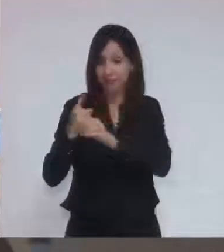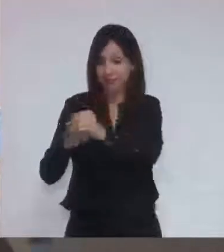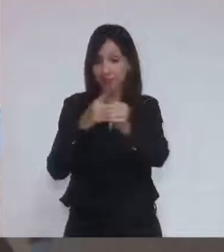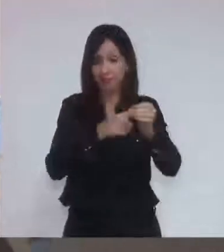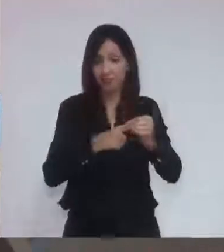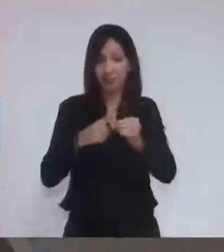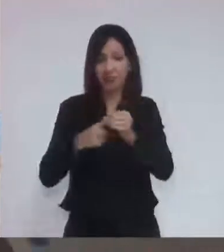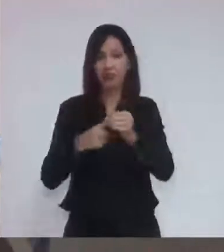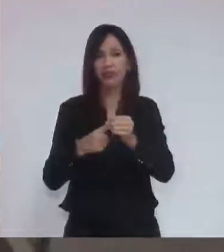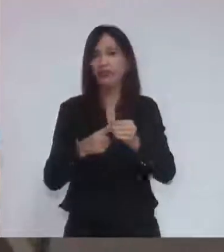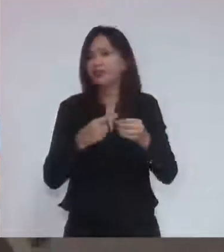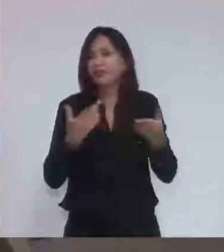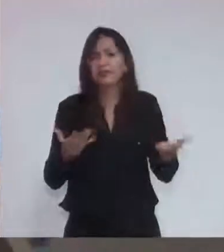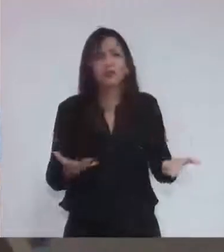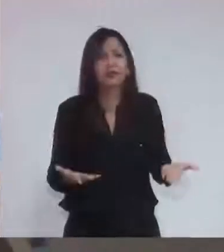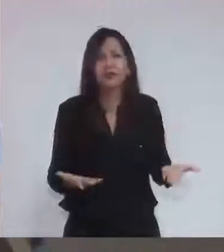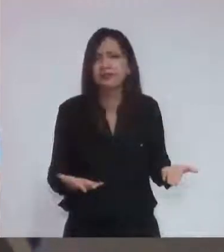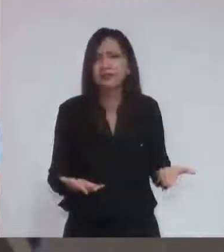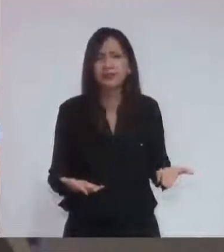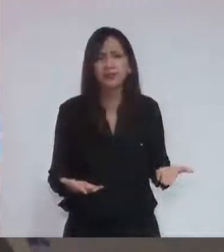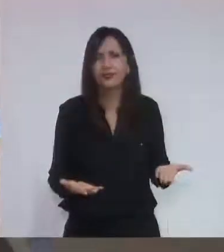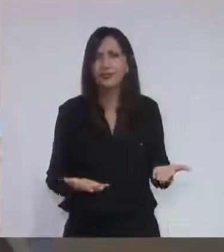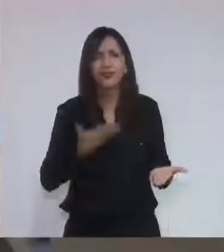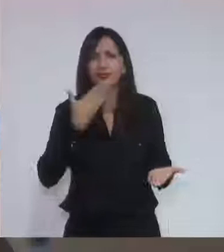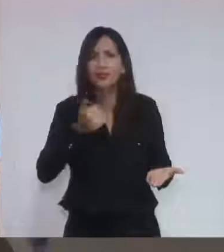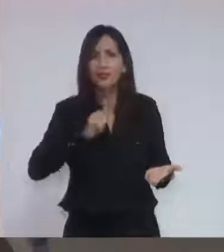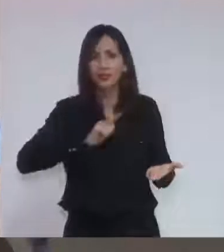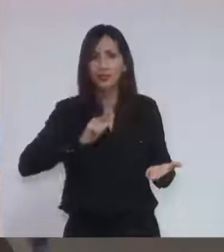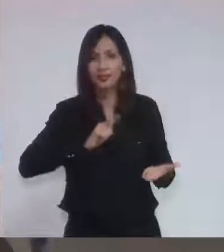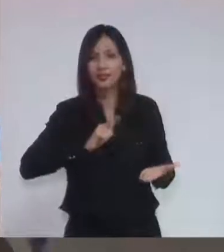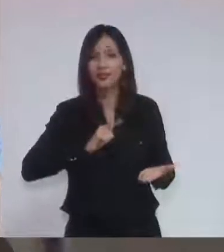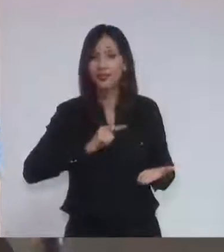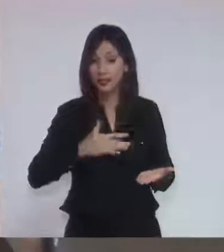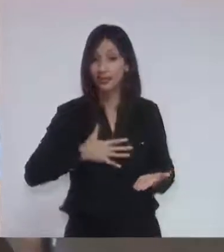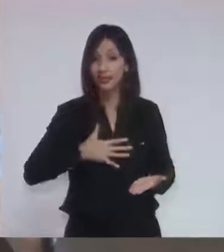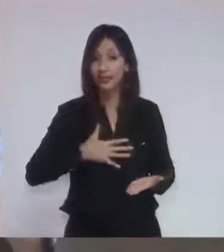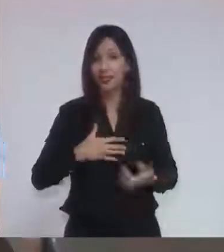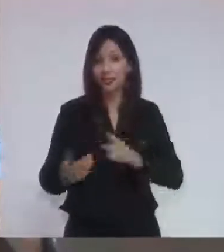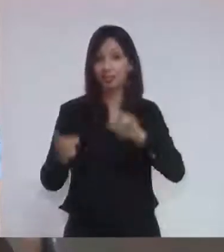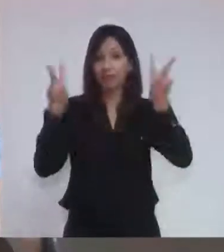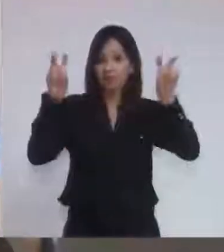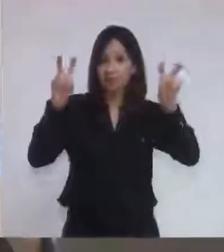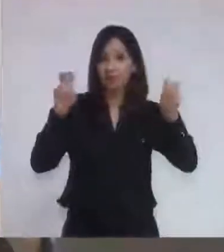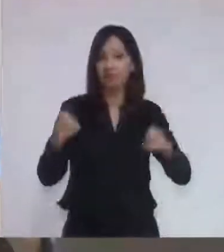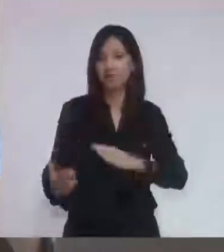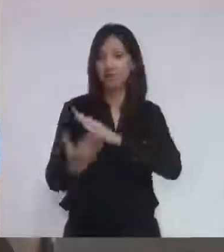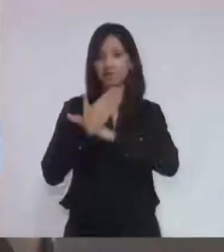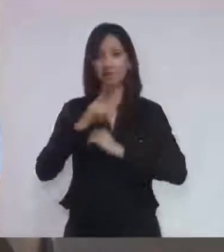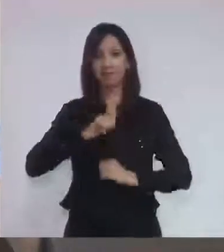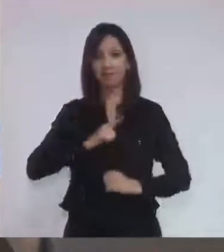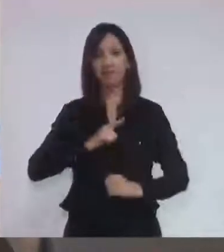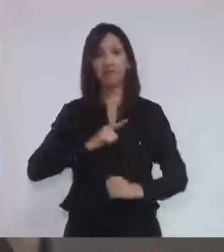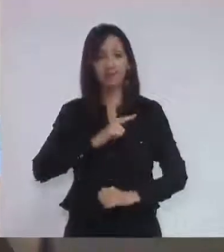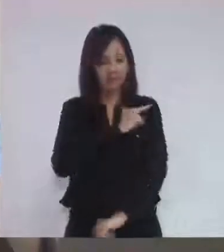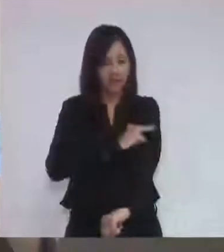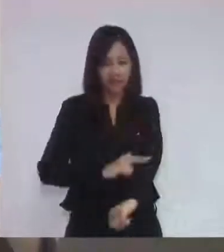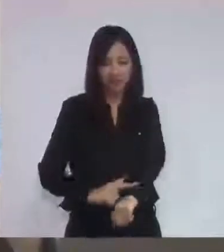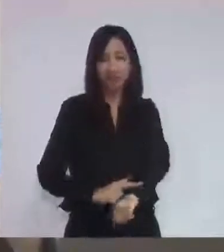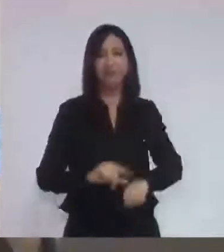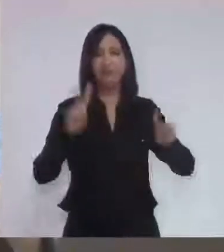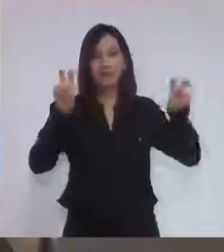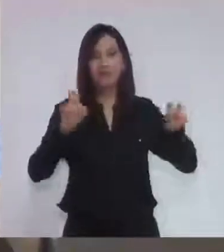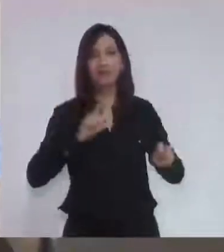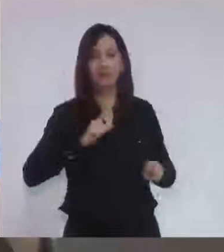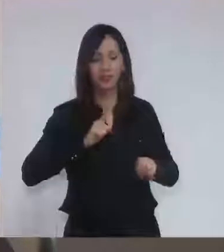traz boas maneiras, que nós chamamos no setor privado, ou lições aprendidas. Não é? O que uma cidade como Louveira, como Itatiba,